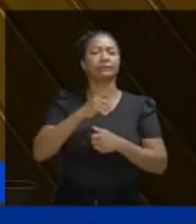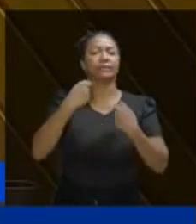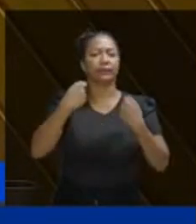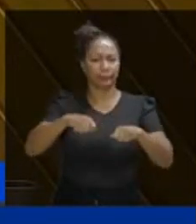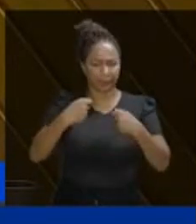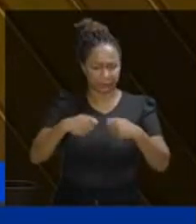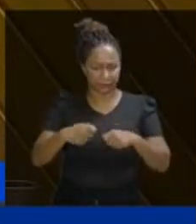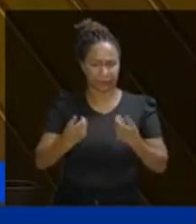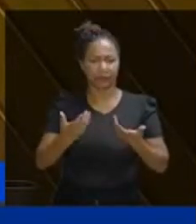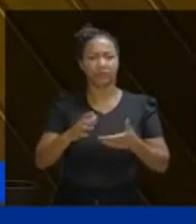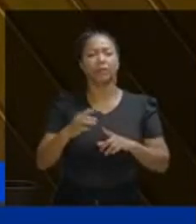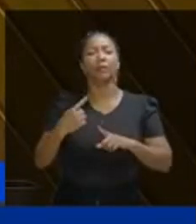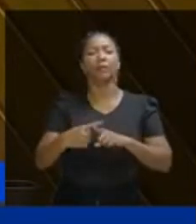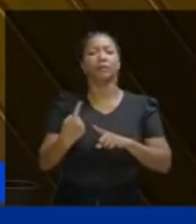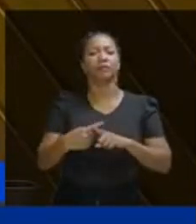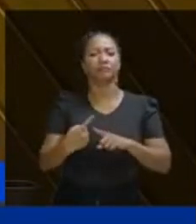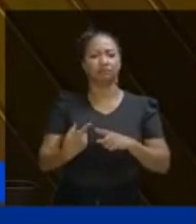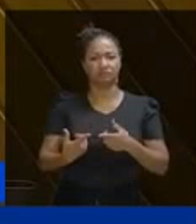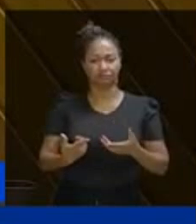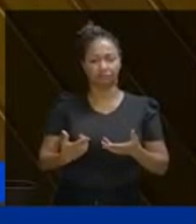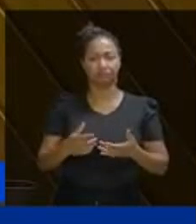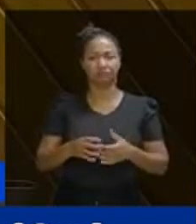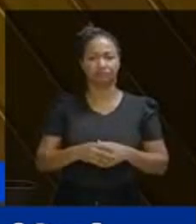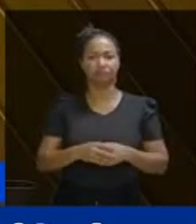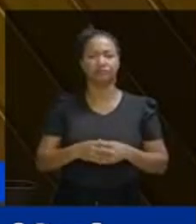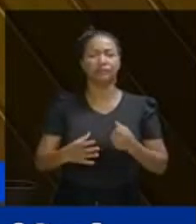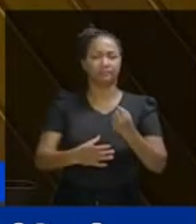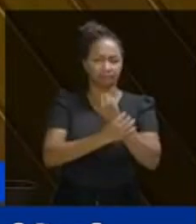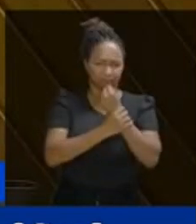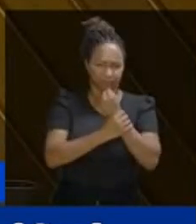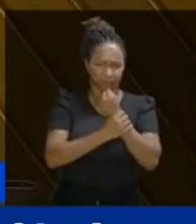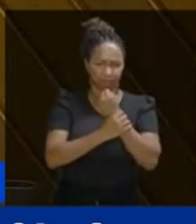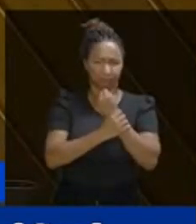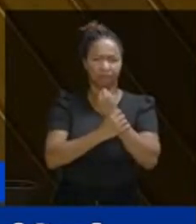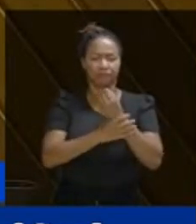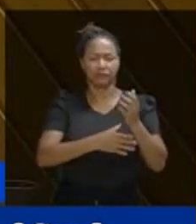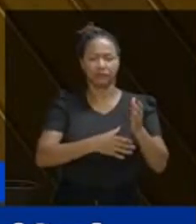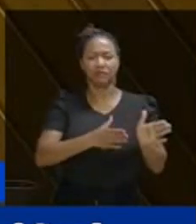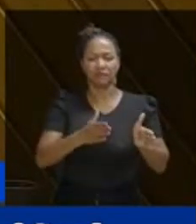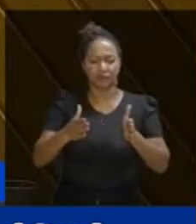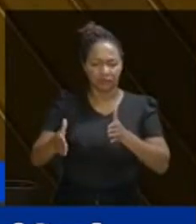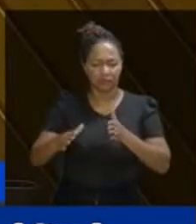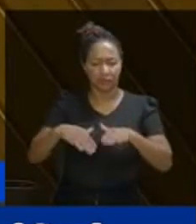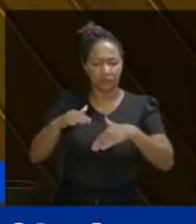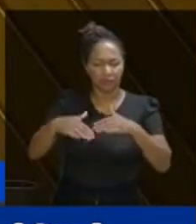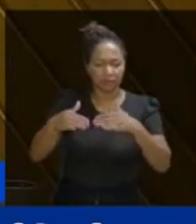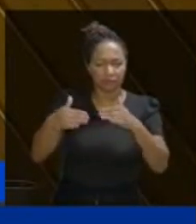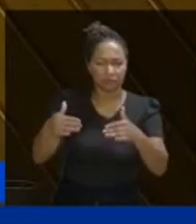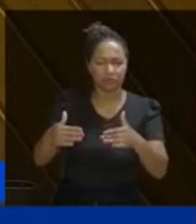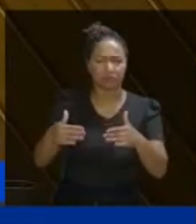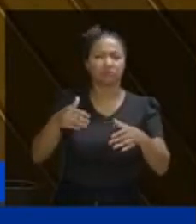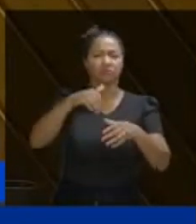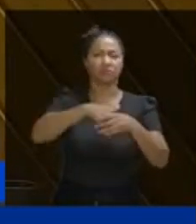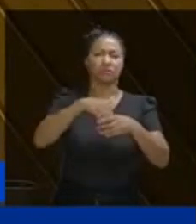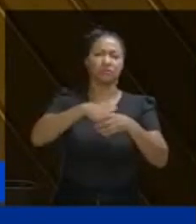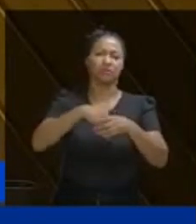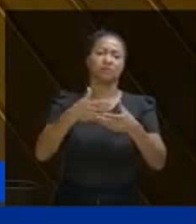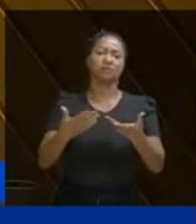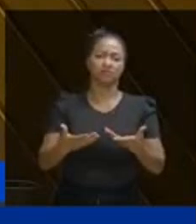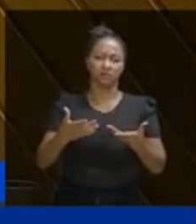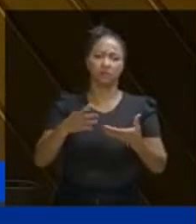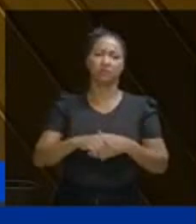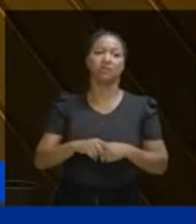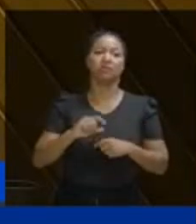levada a efeito, porque a garantia do processo eleitoral, da ordem do processo eleitoral,